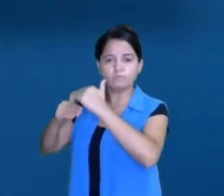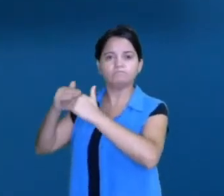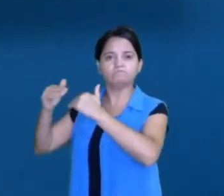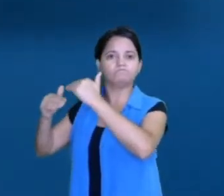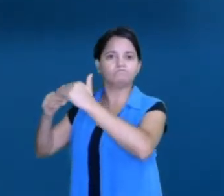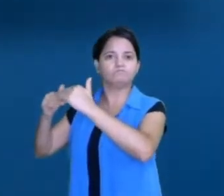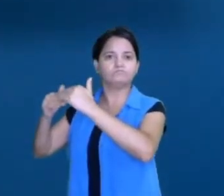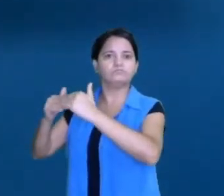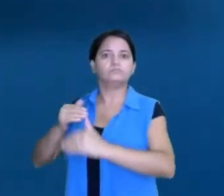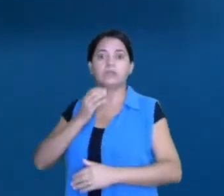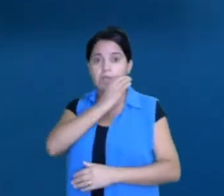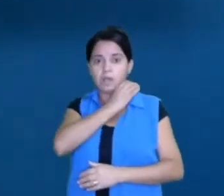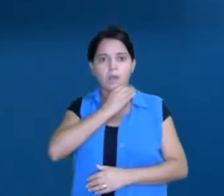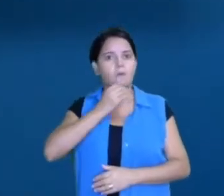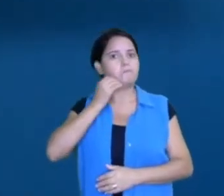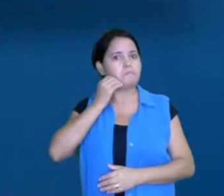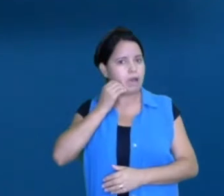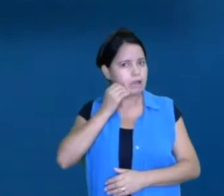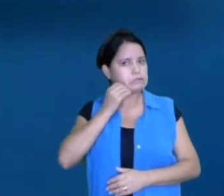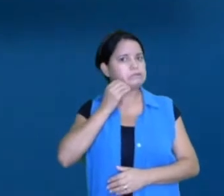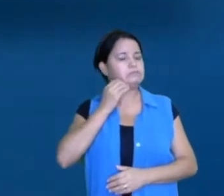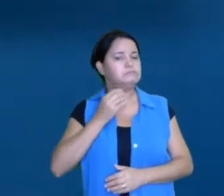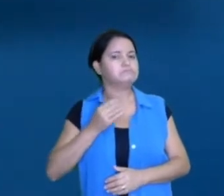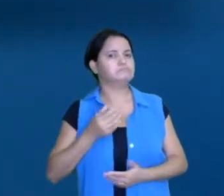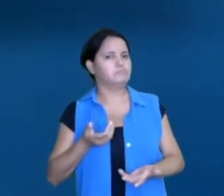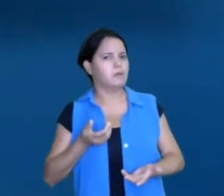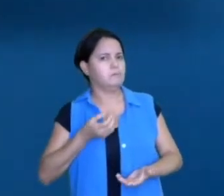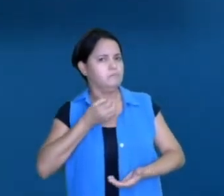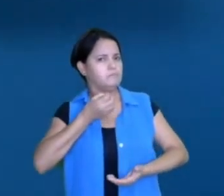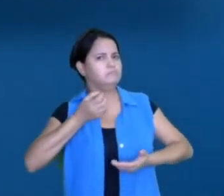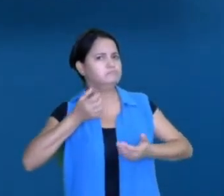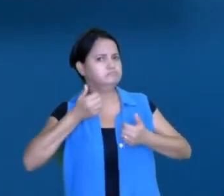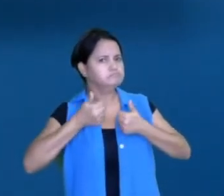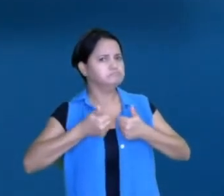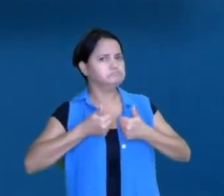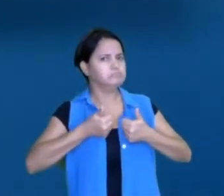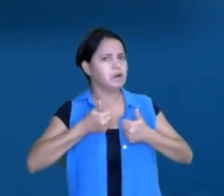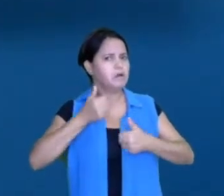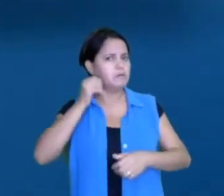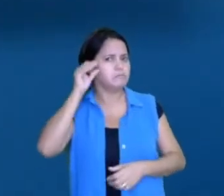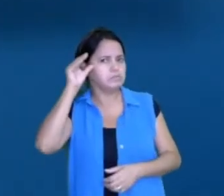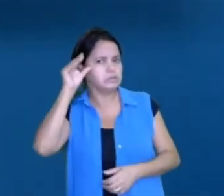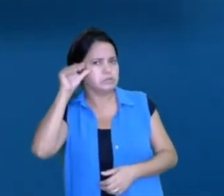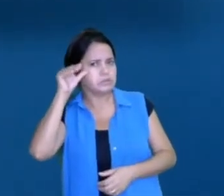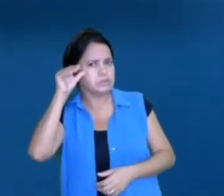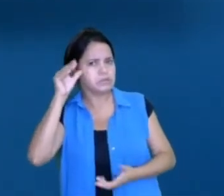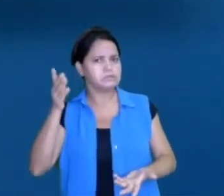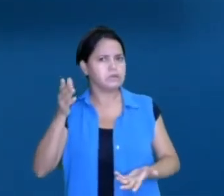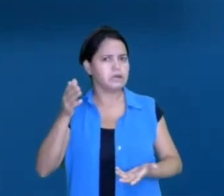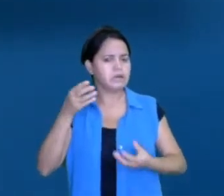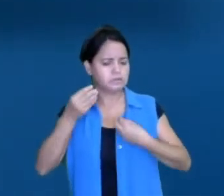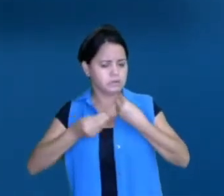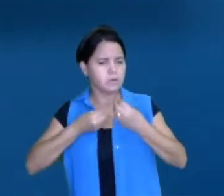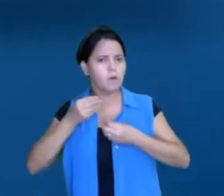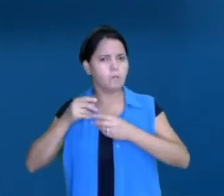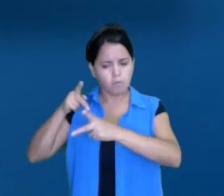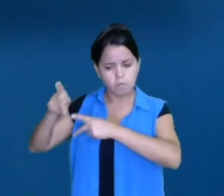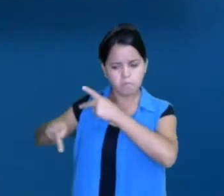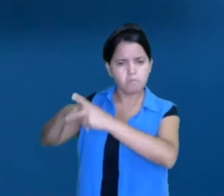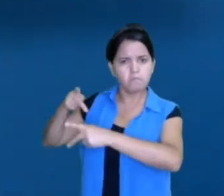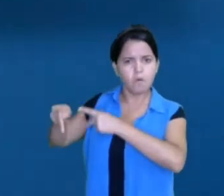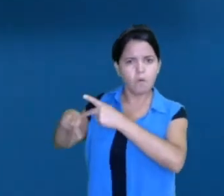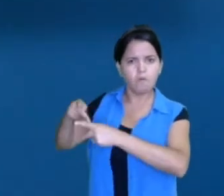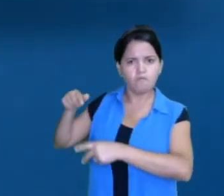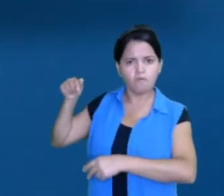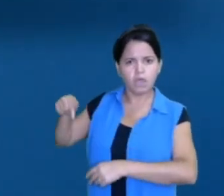isso aí está interessante, professor. A gente começa a perceber que pela primeira vez na história, como o senhor falou, o povo, o